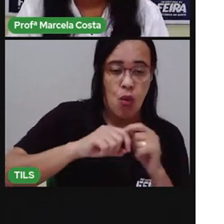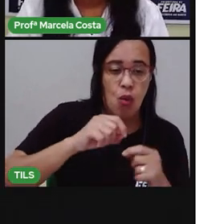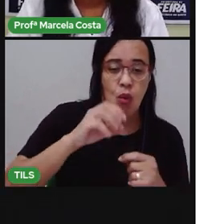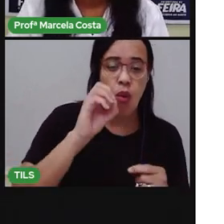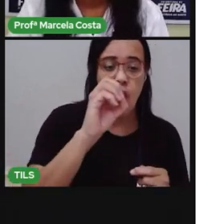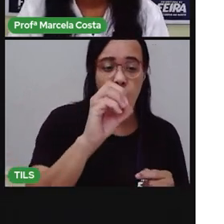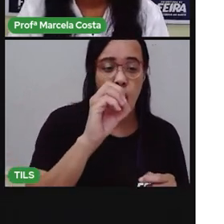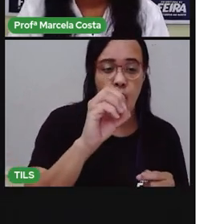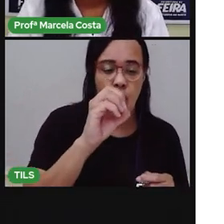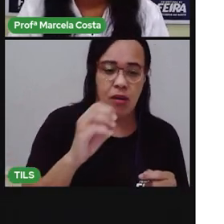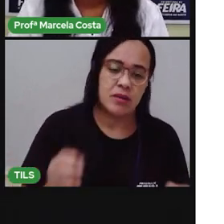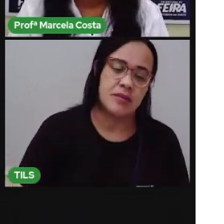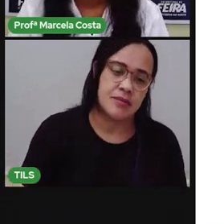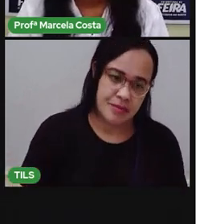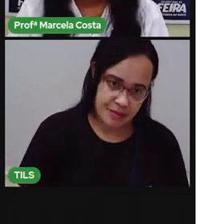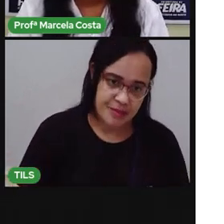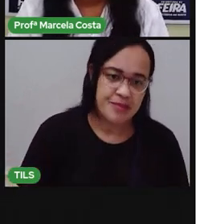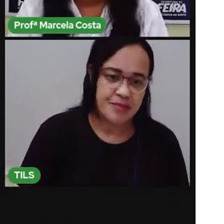Agora aqui, ó,